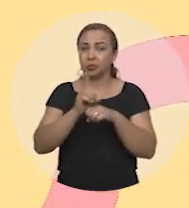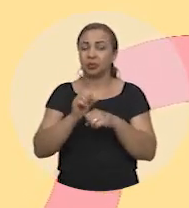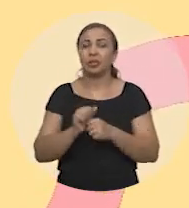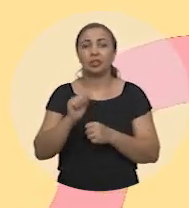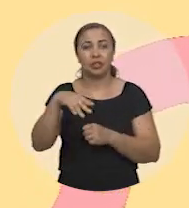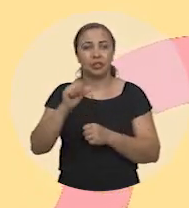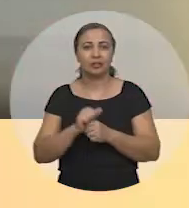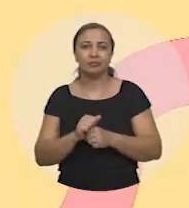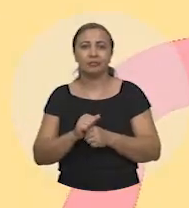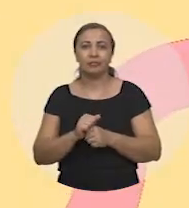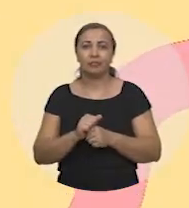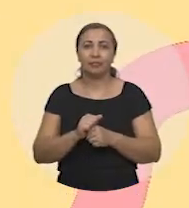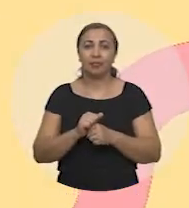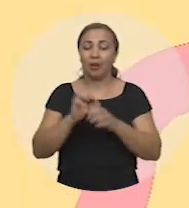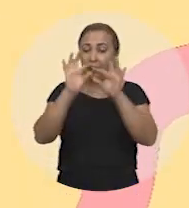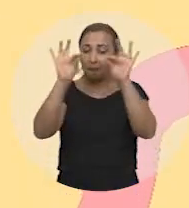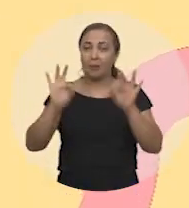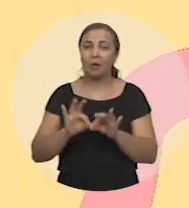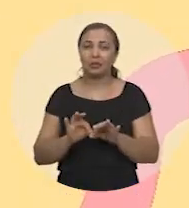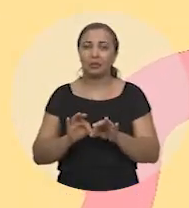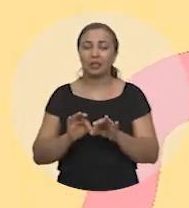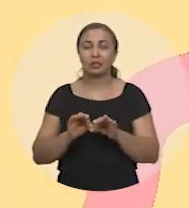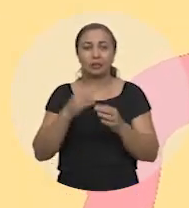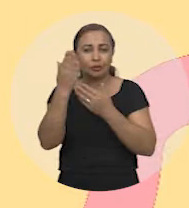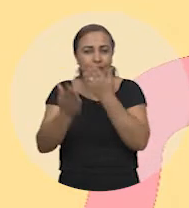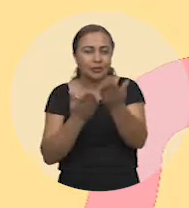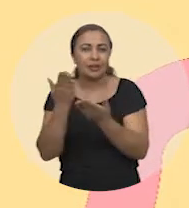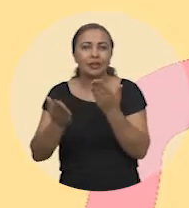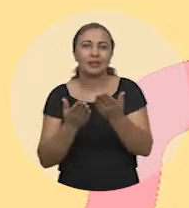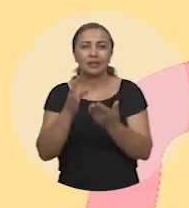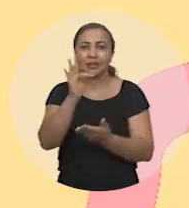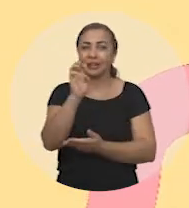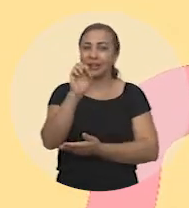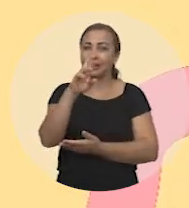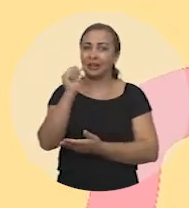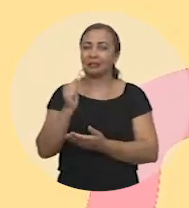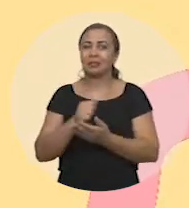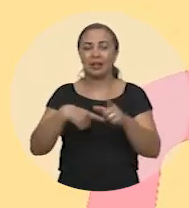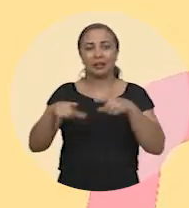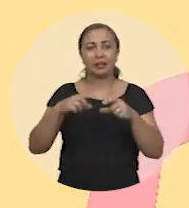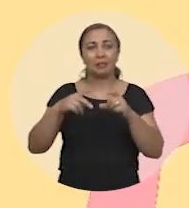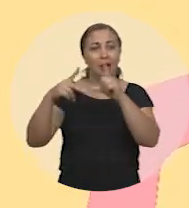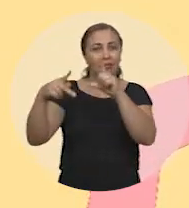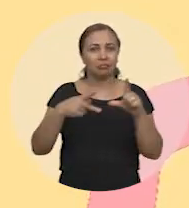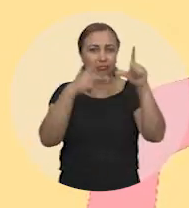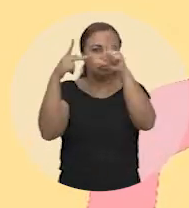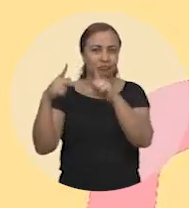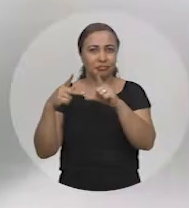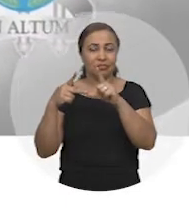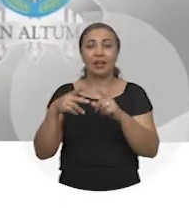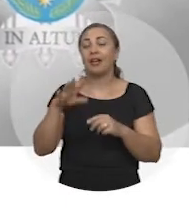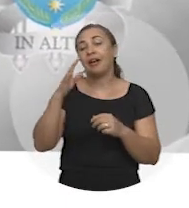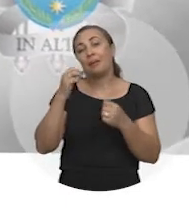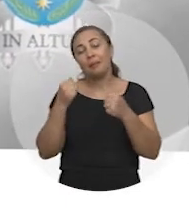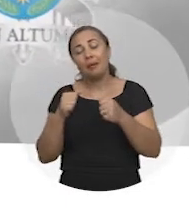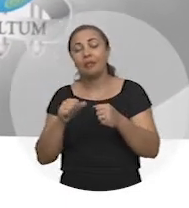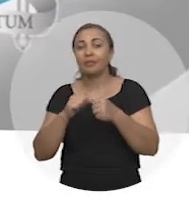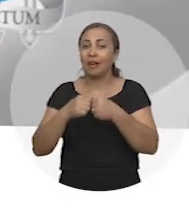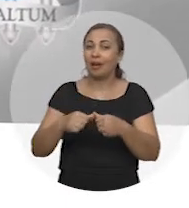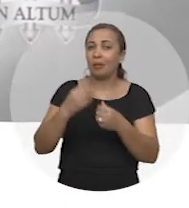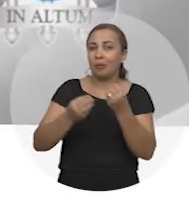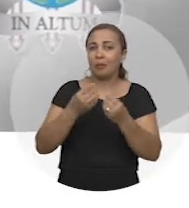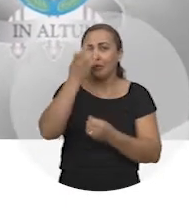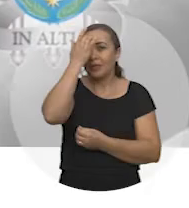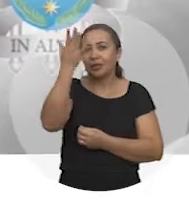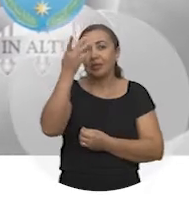E aí e terapias como ele ele trabalha justamente da forma online às vezes e se tornar um